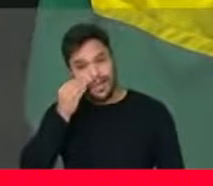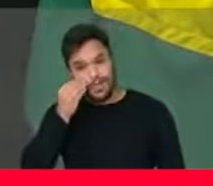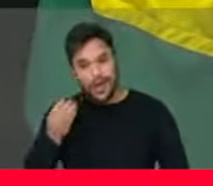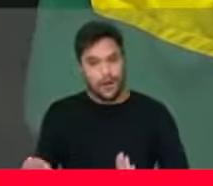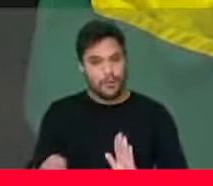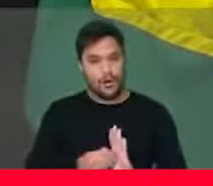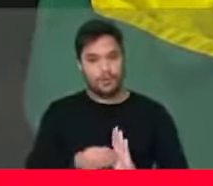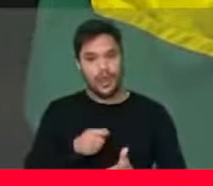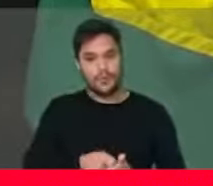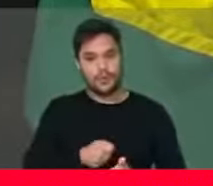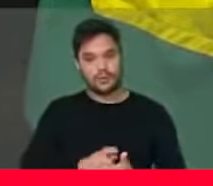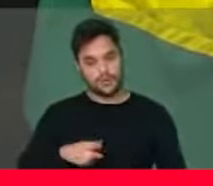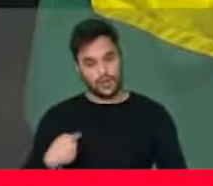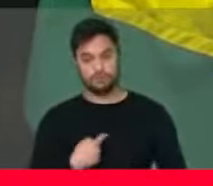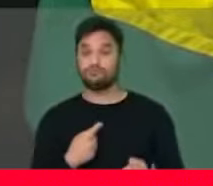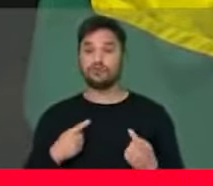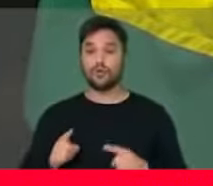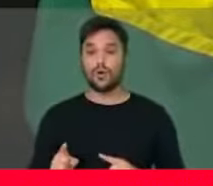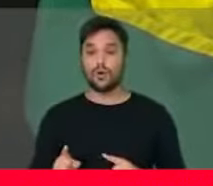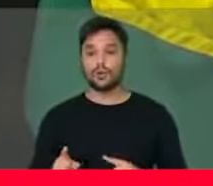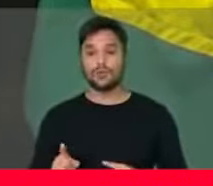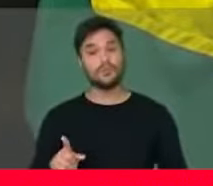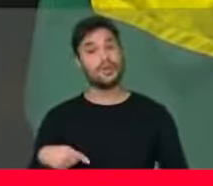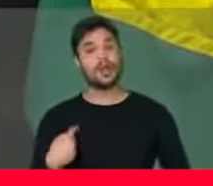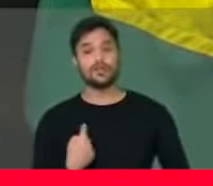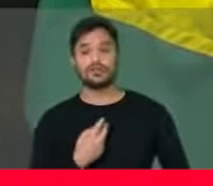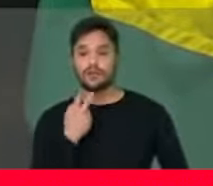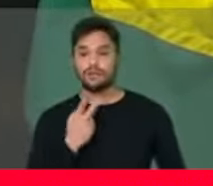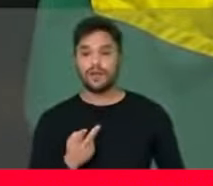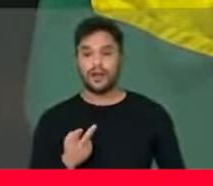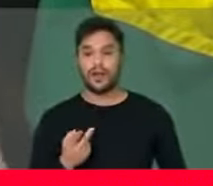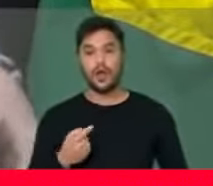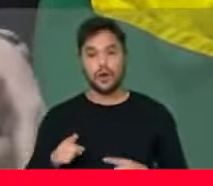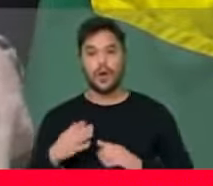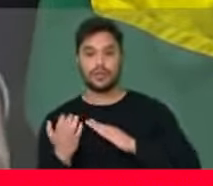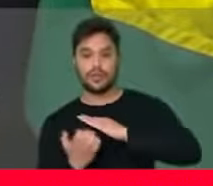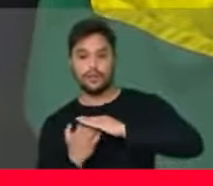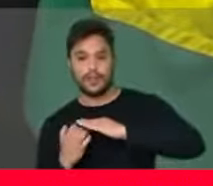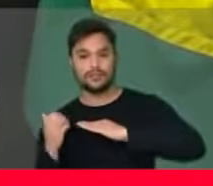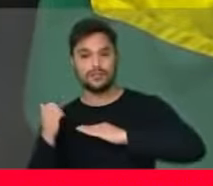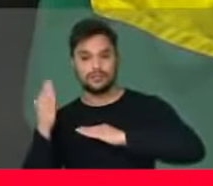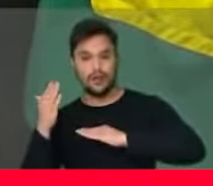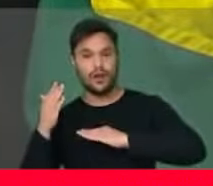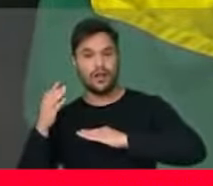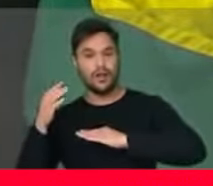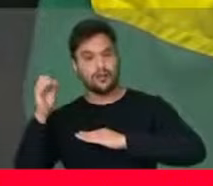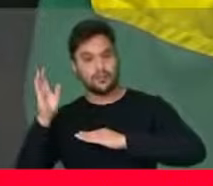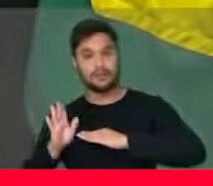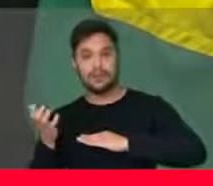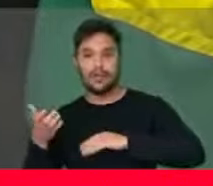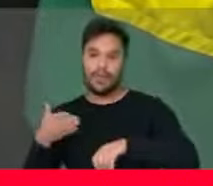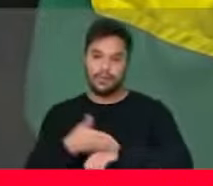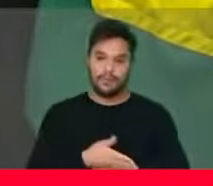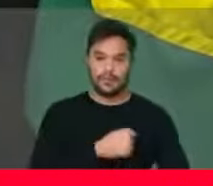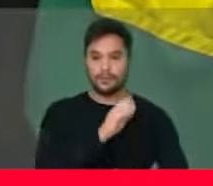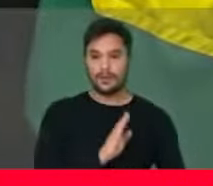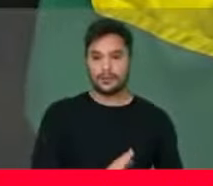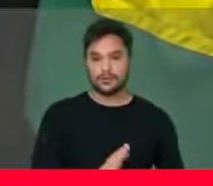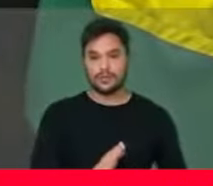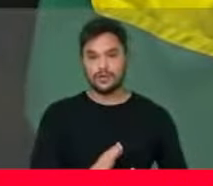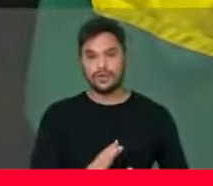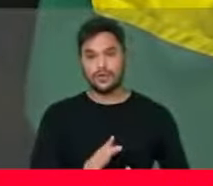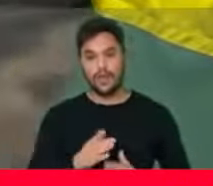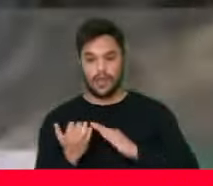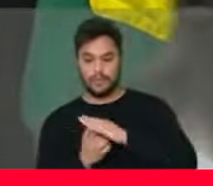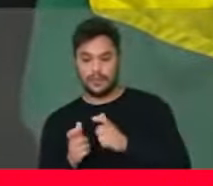e nós fomos contra, porque dizíamos... Quantas startups internacionais gostariam de atuar no Brasil e são